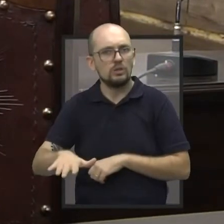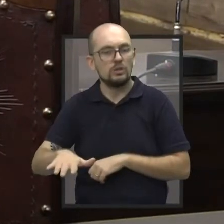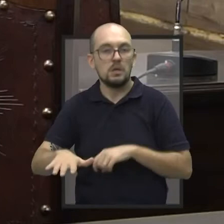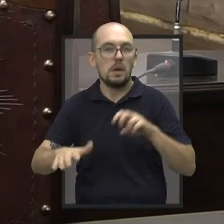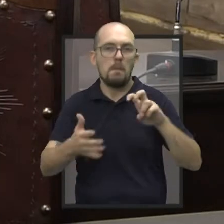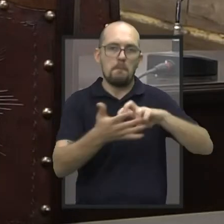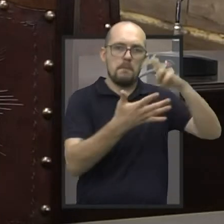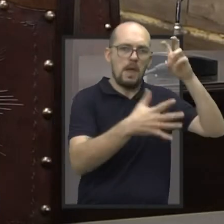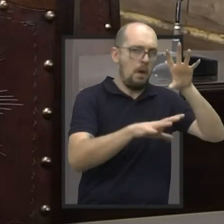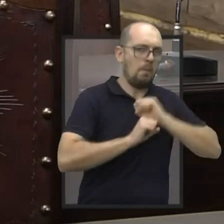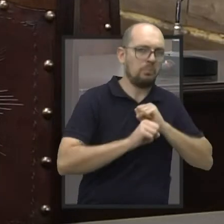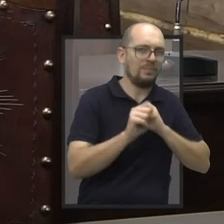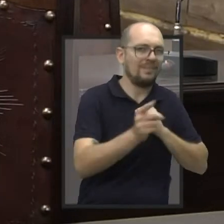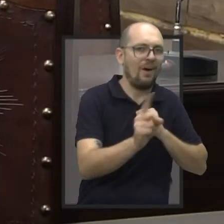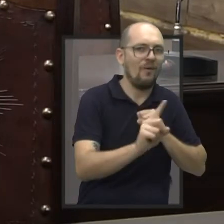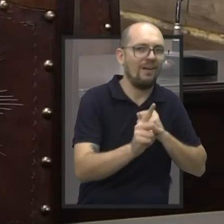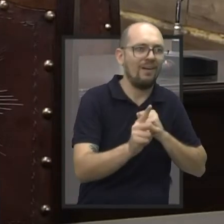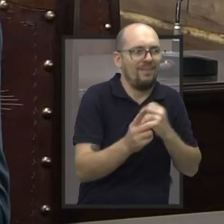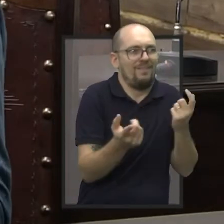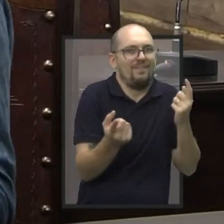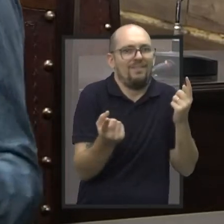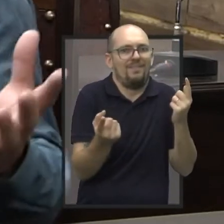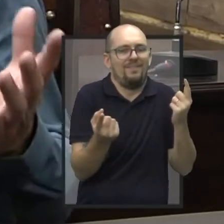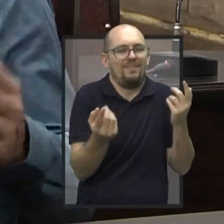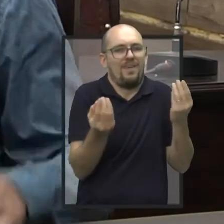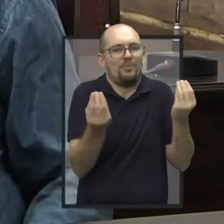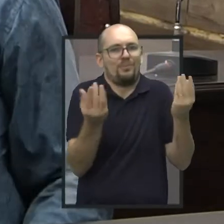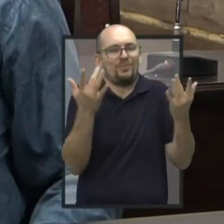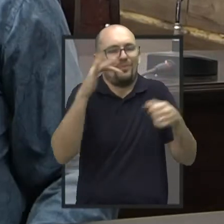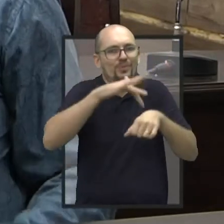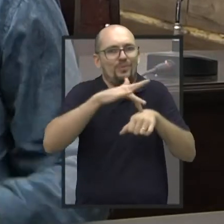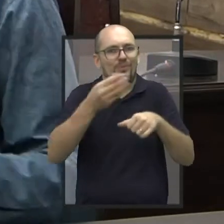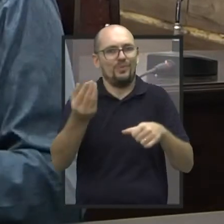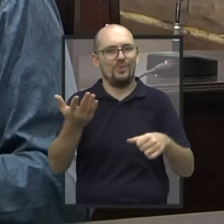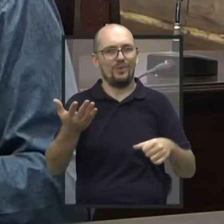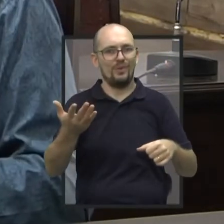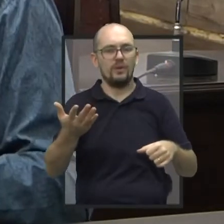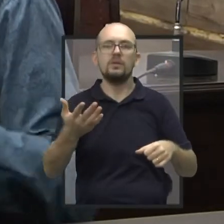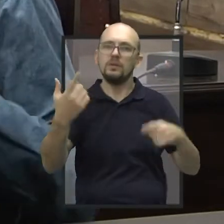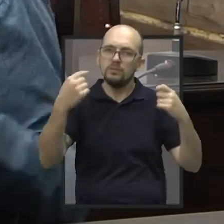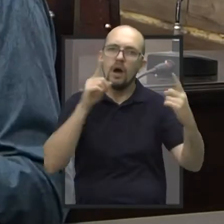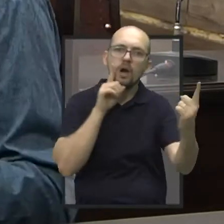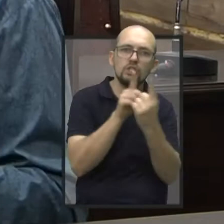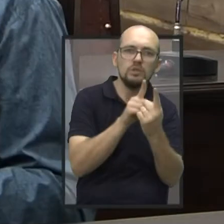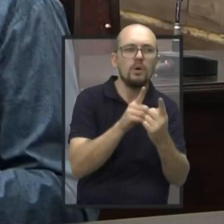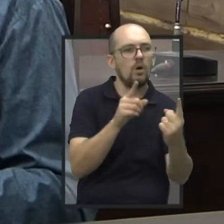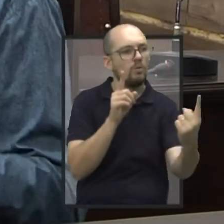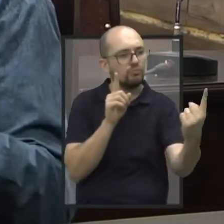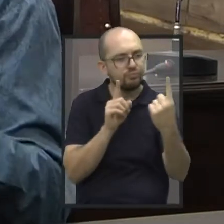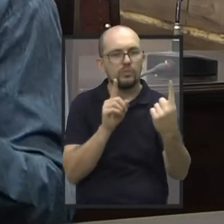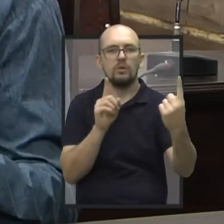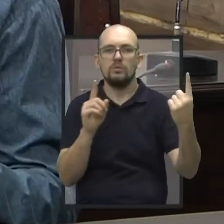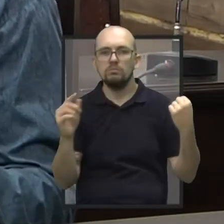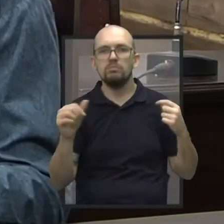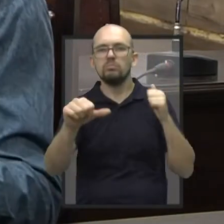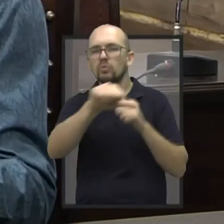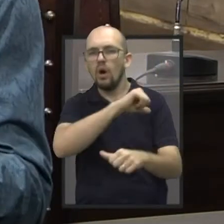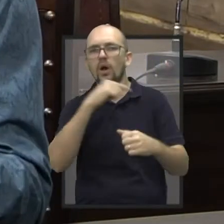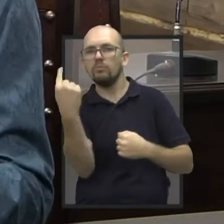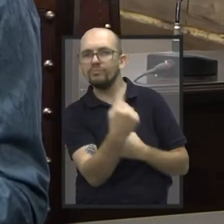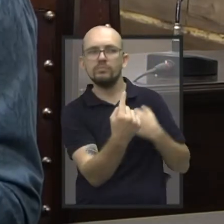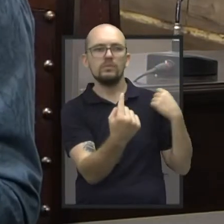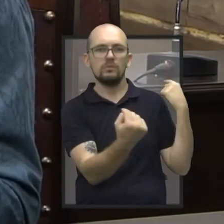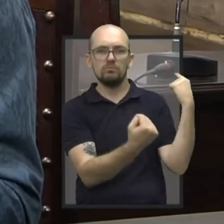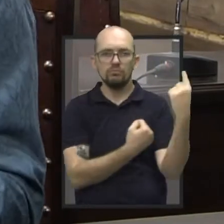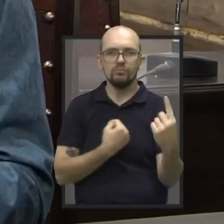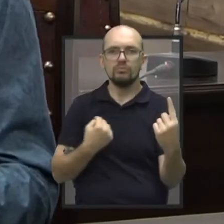parte da manhã não pega. Então, é um absurdo isso daí. Eu acho que tem que ter um atendimento, tem que ter um revezamento, tem que ter alguém lá, pelo menos, para